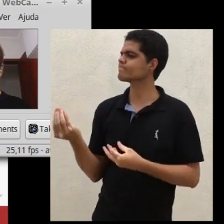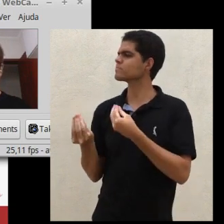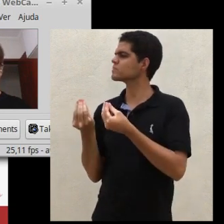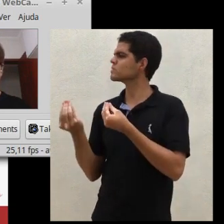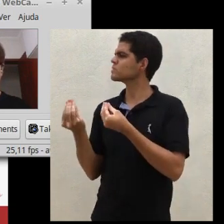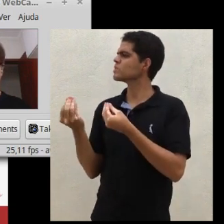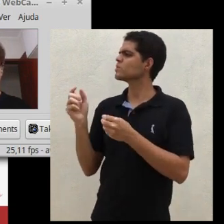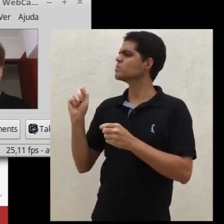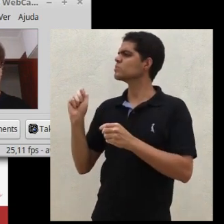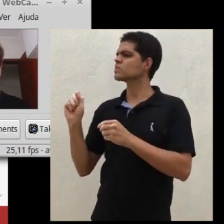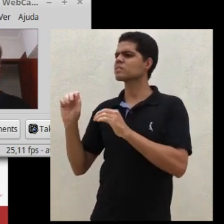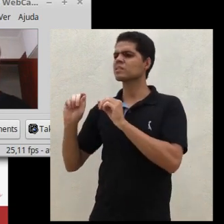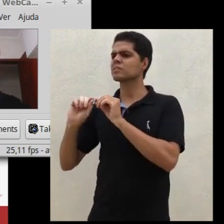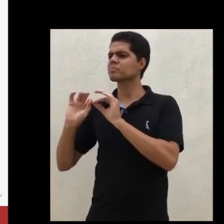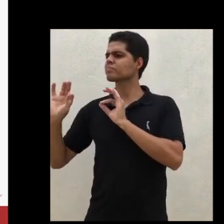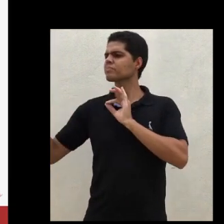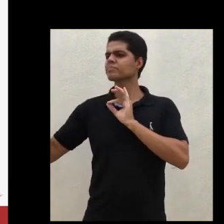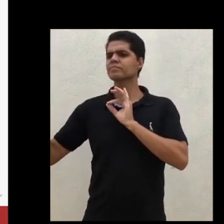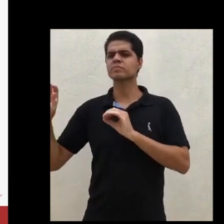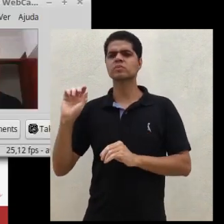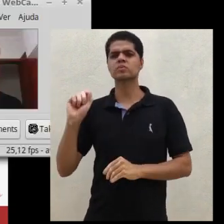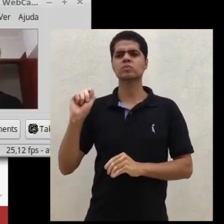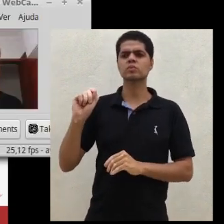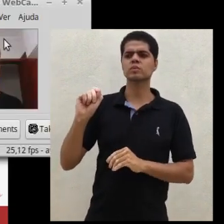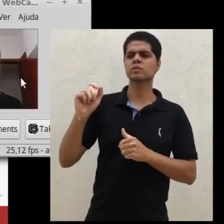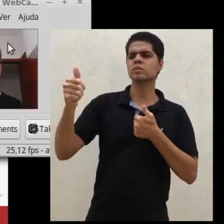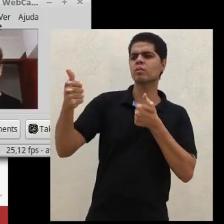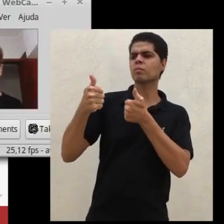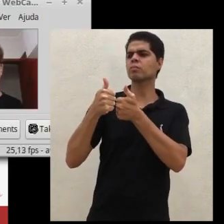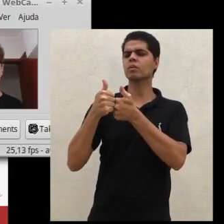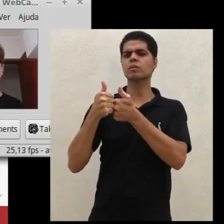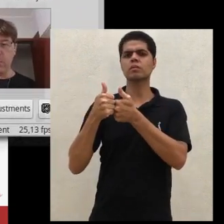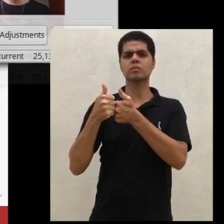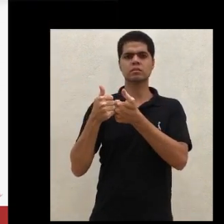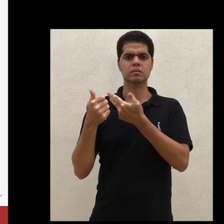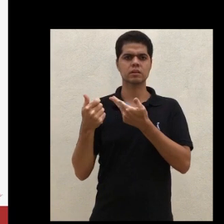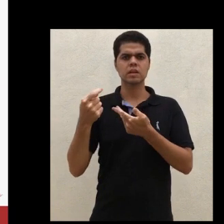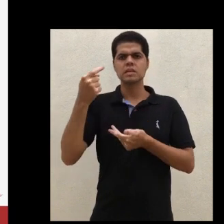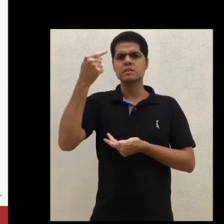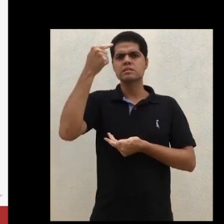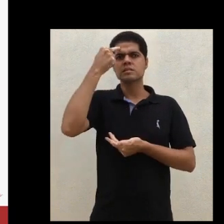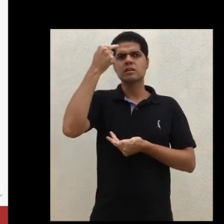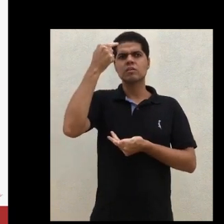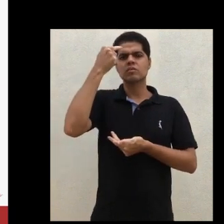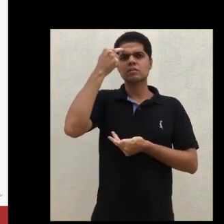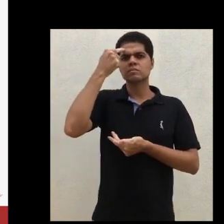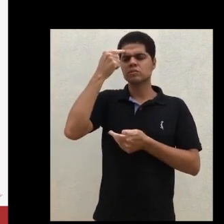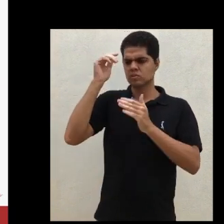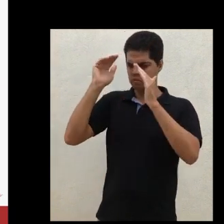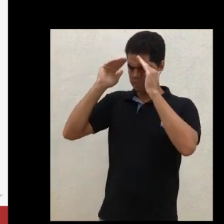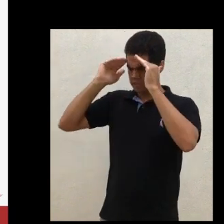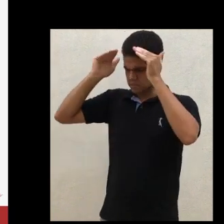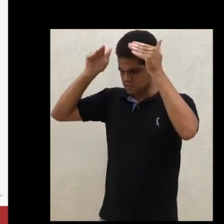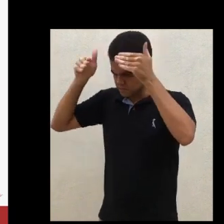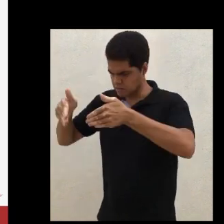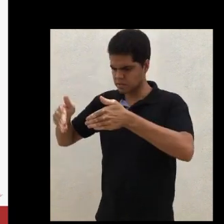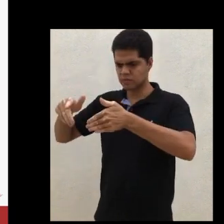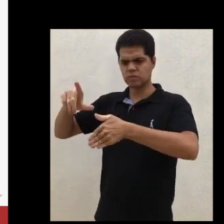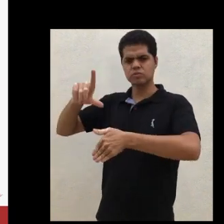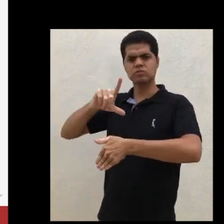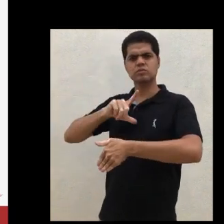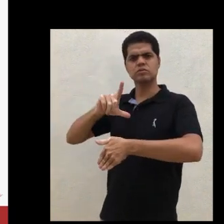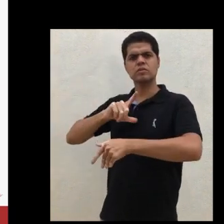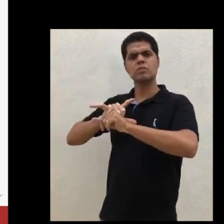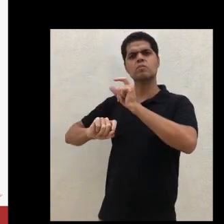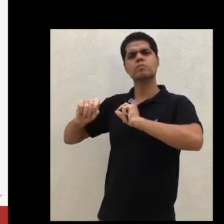pensar nessa questão de o que é perto, o que é longe, né? Será que tem algum momento específico,